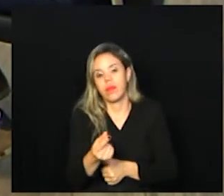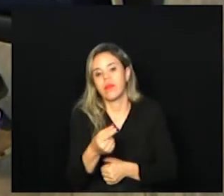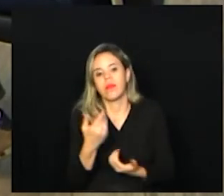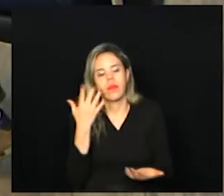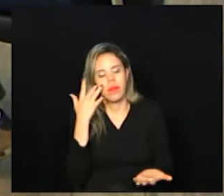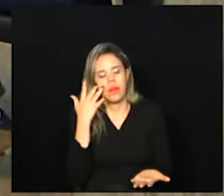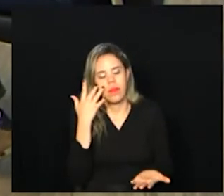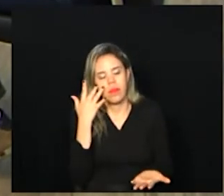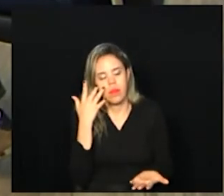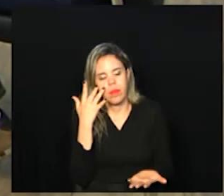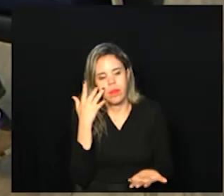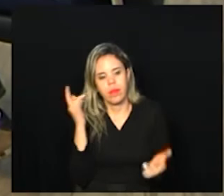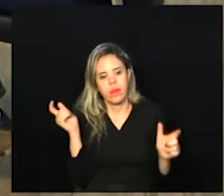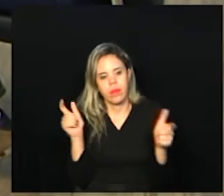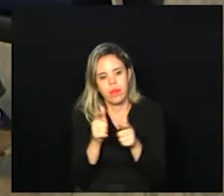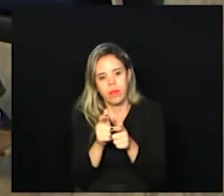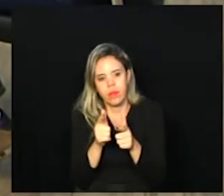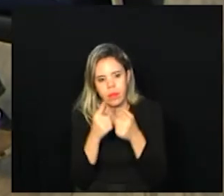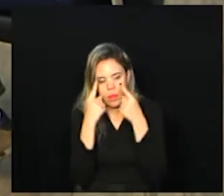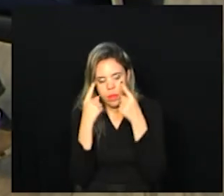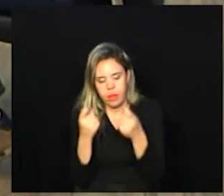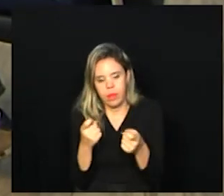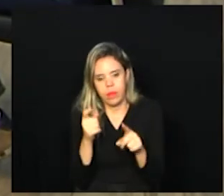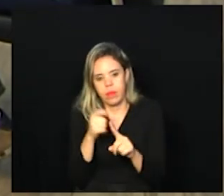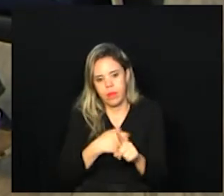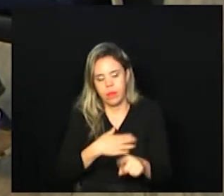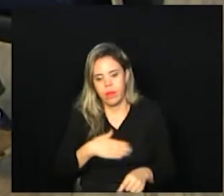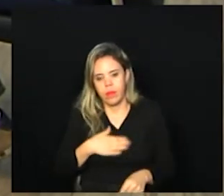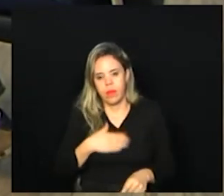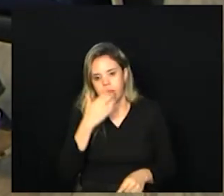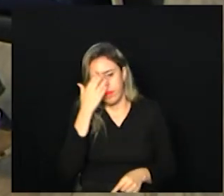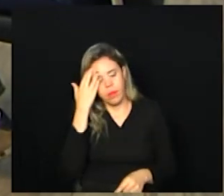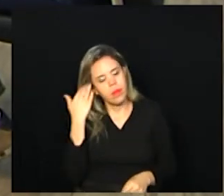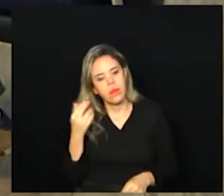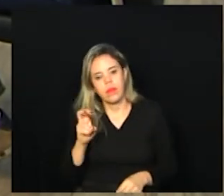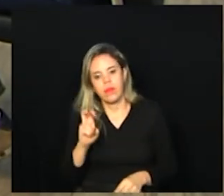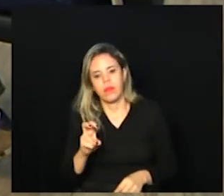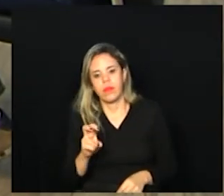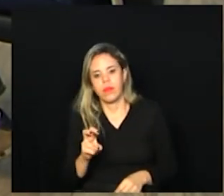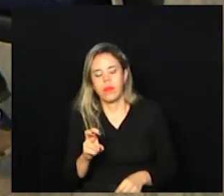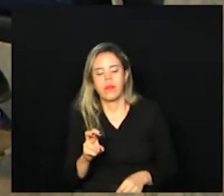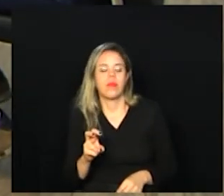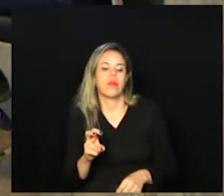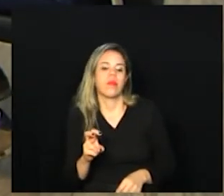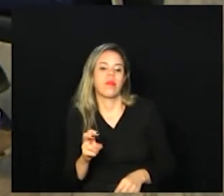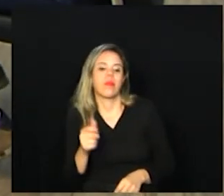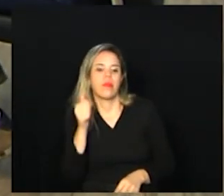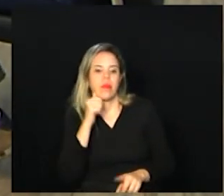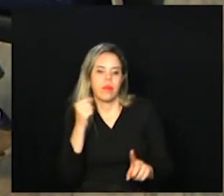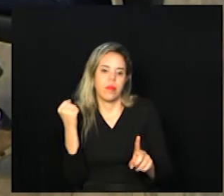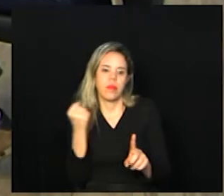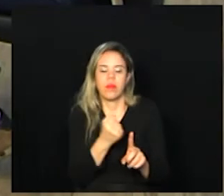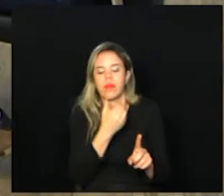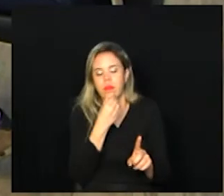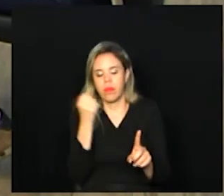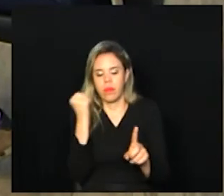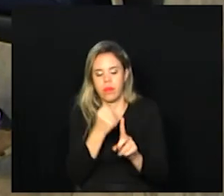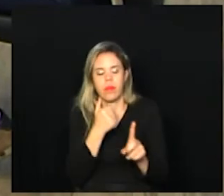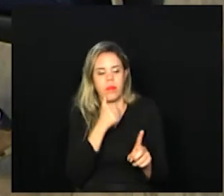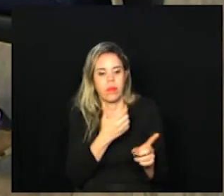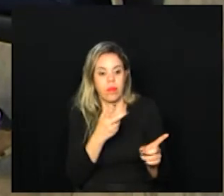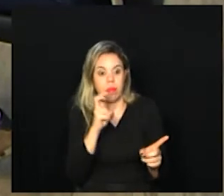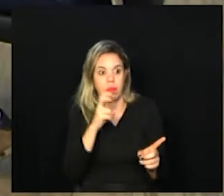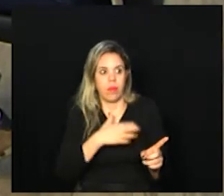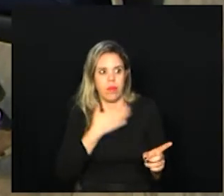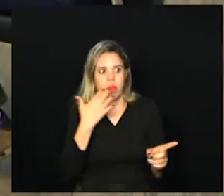é que a gente diminui? Já estamos no mês de agosto, 5 casos de feminicídio em Campinas, algo que assusta bastante.